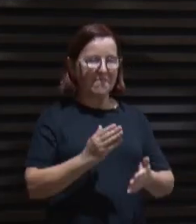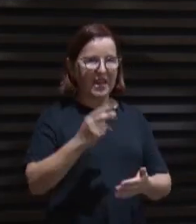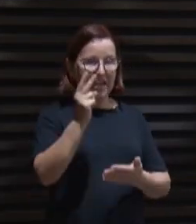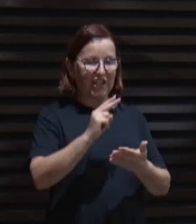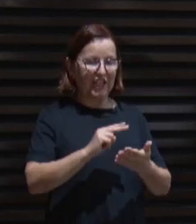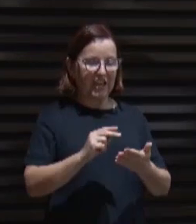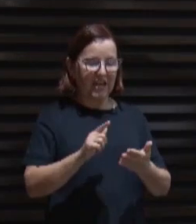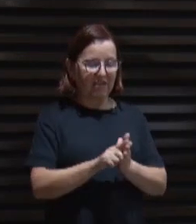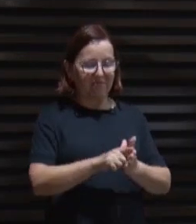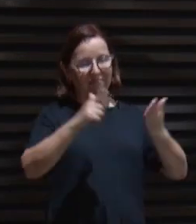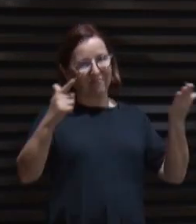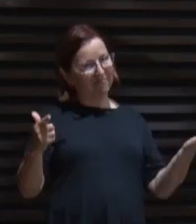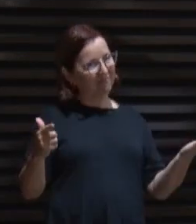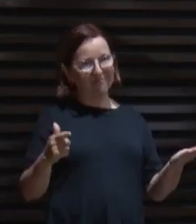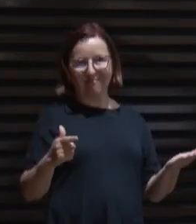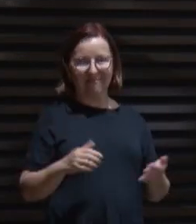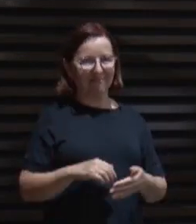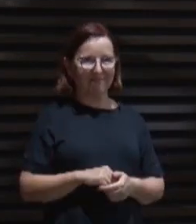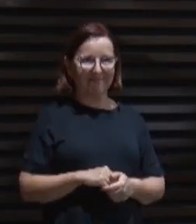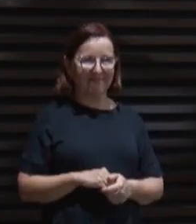Não leio o jornal.